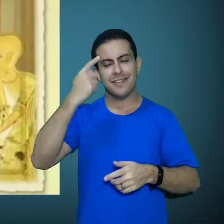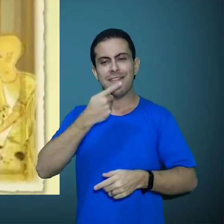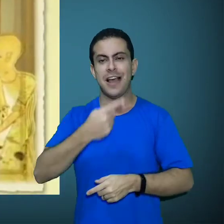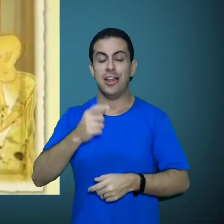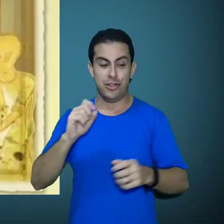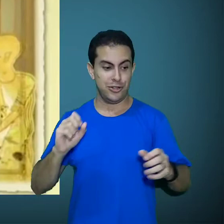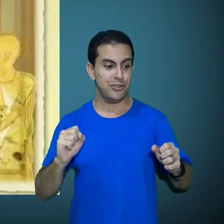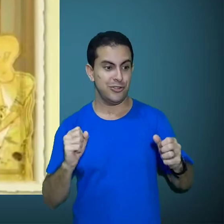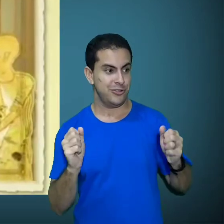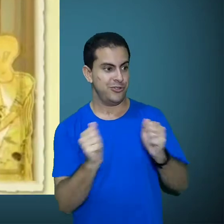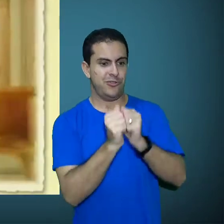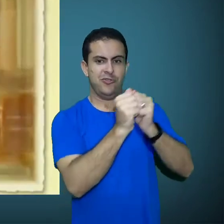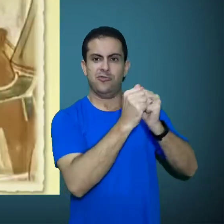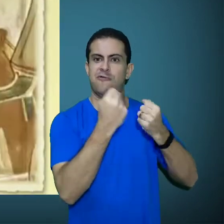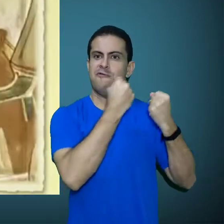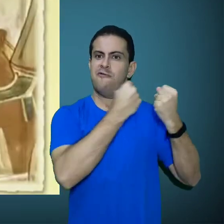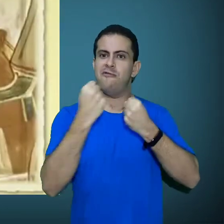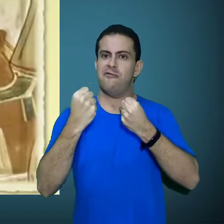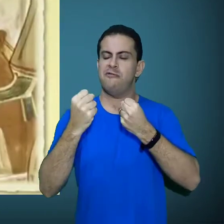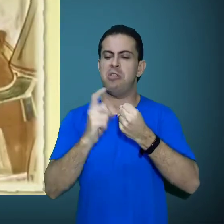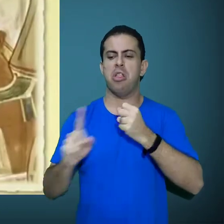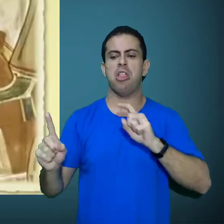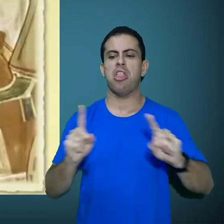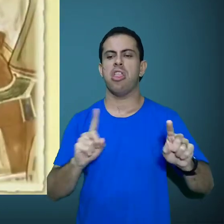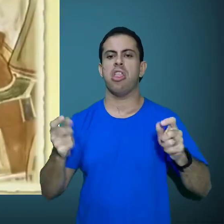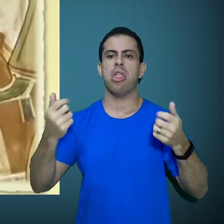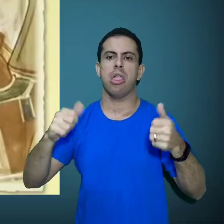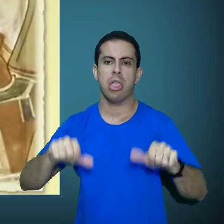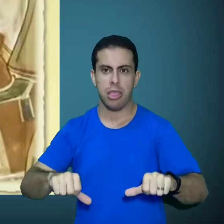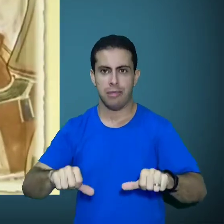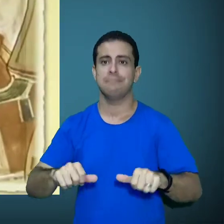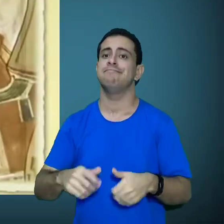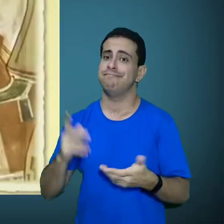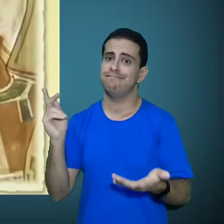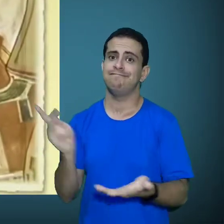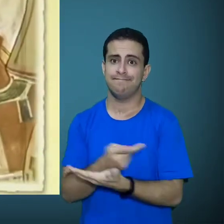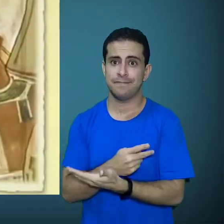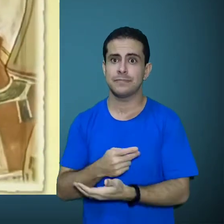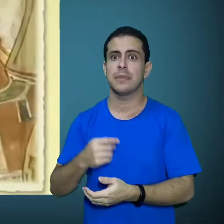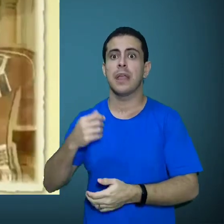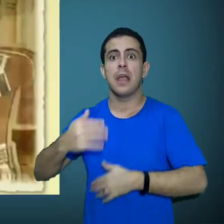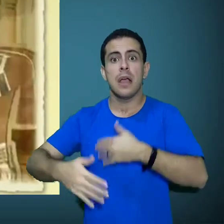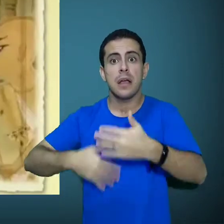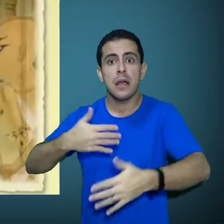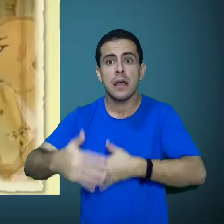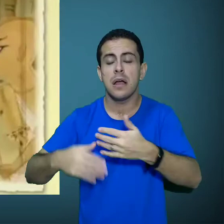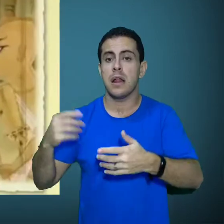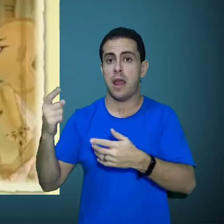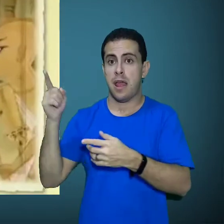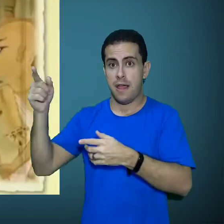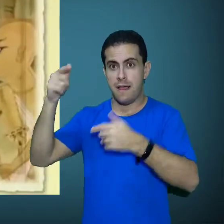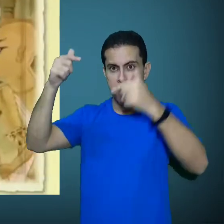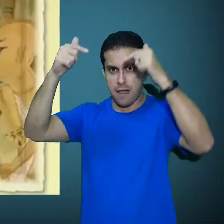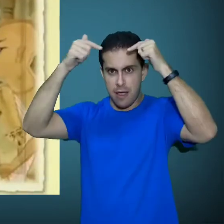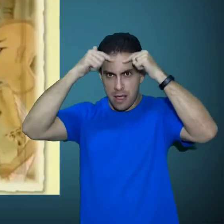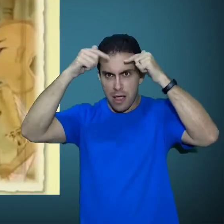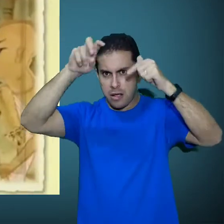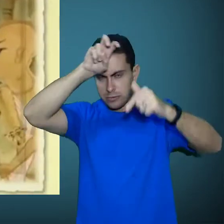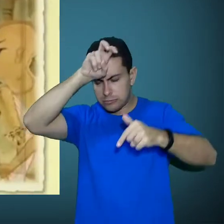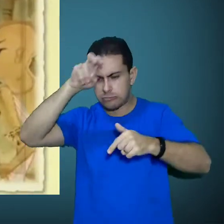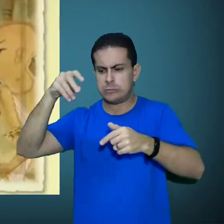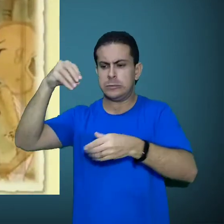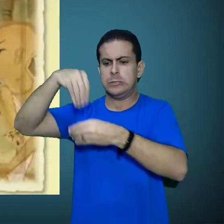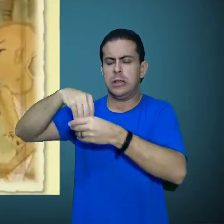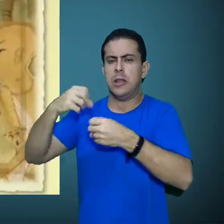juntos venceremos, divididos cairemos, com o passar dos séculos, o poder dos faraós egípcios começou a diminuir por conta de